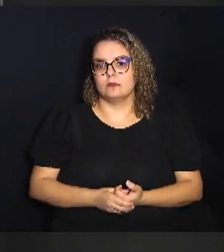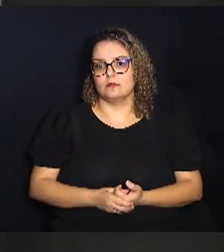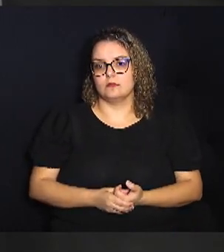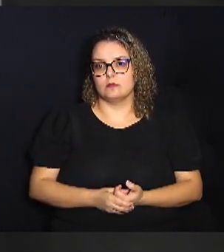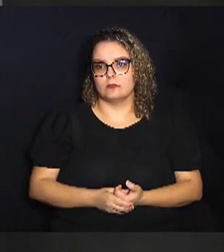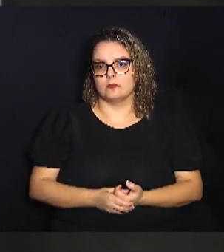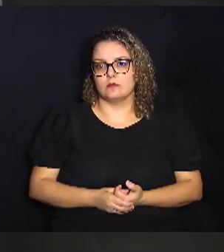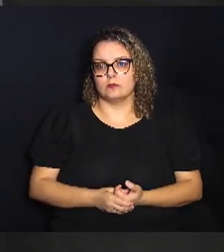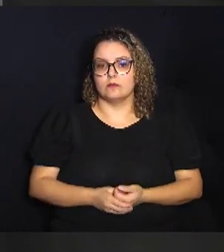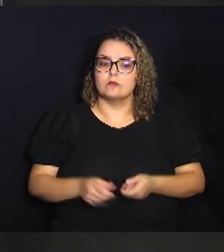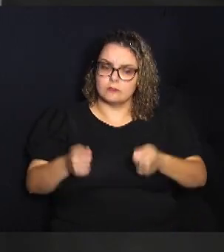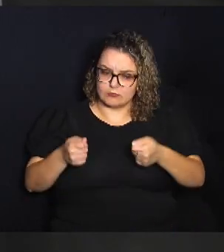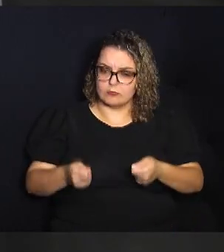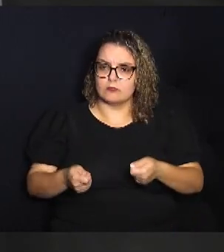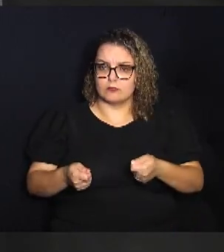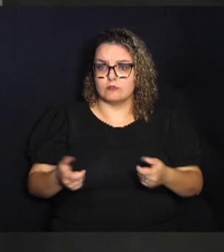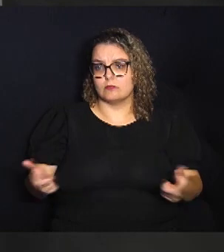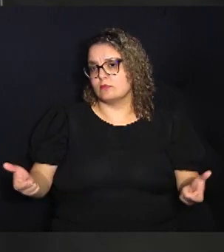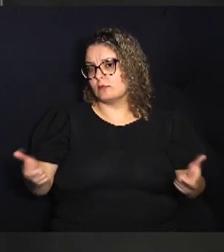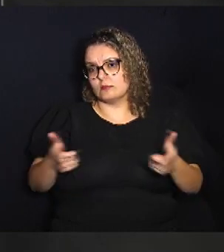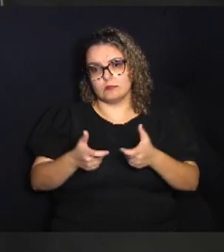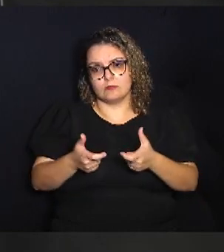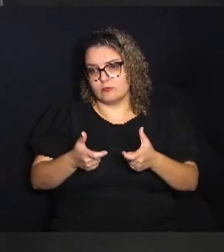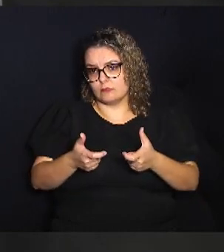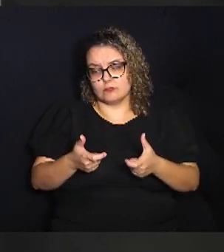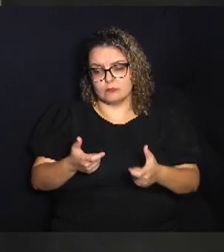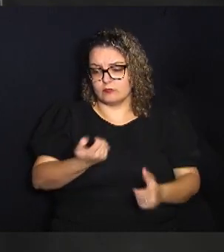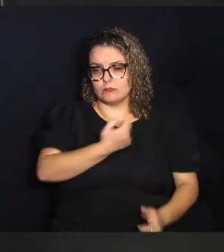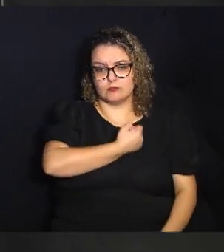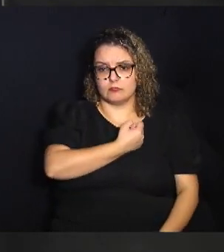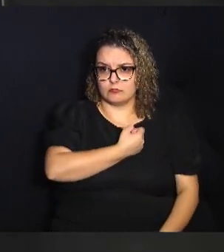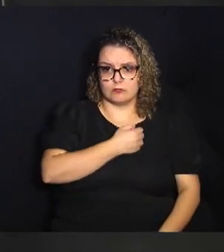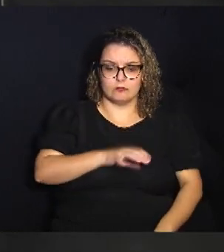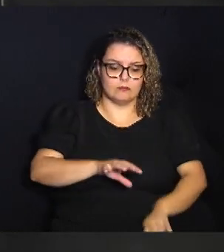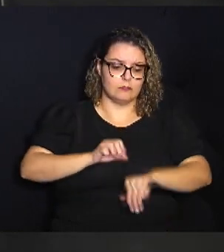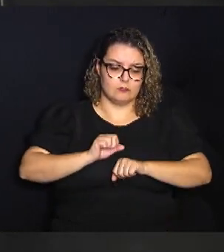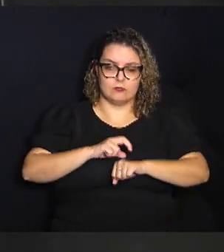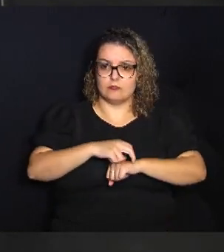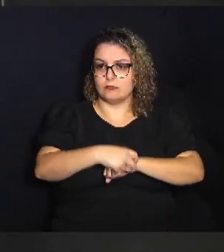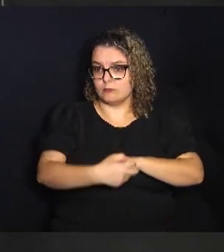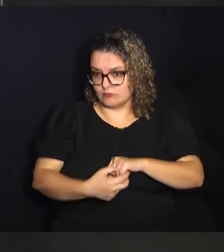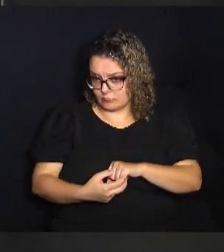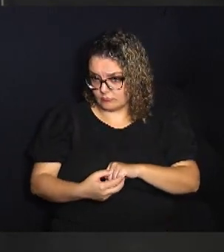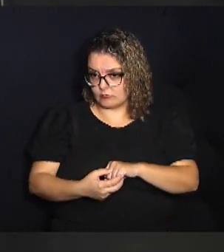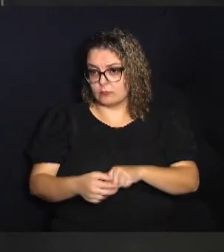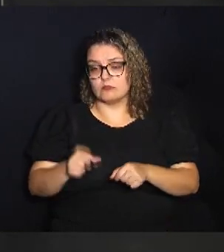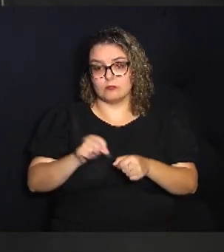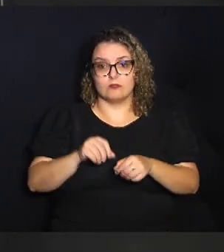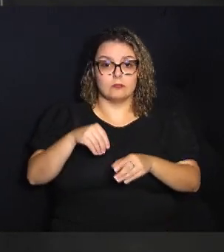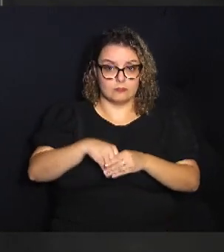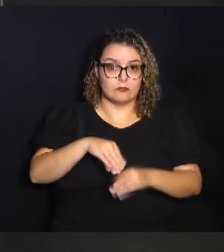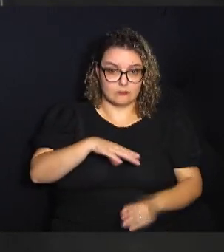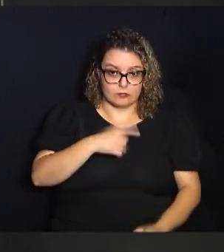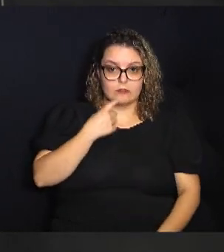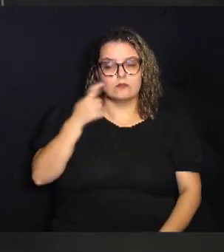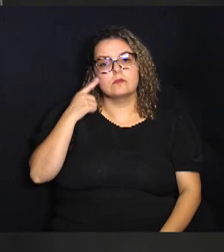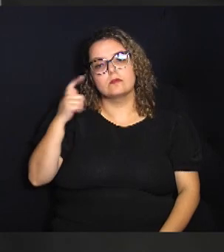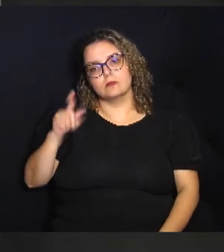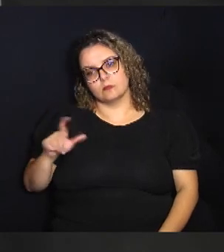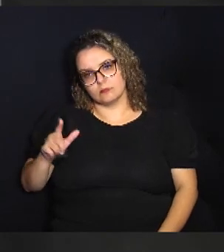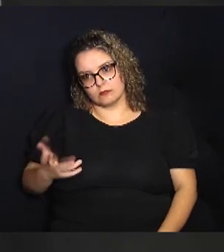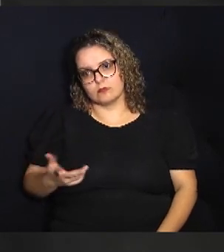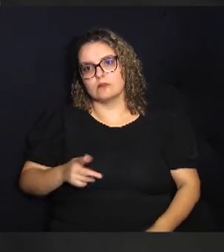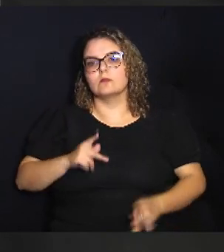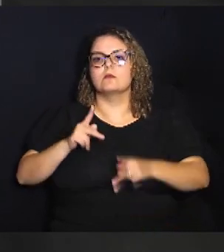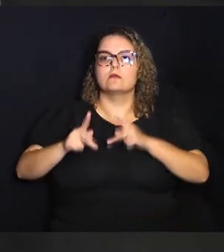assim bem rigoroso mesmo e diminuiu os casos. Então, sendo feito isso aqui em Campinas, é lógico que a